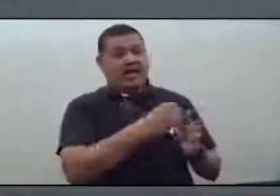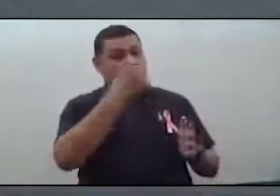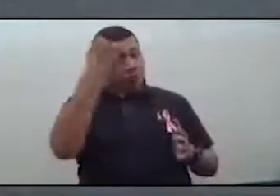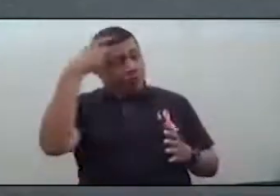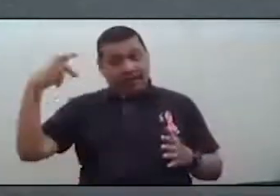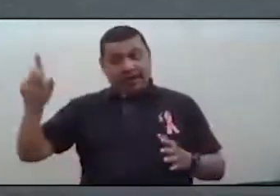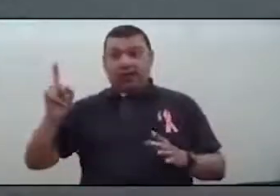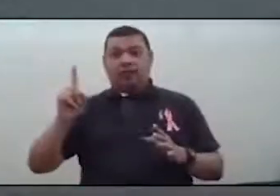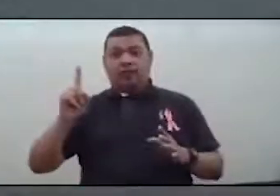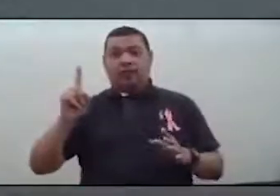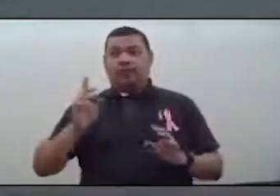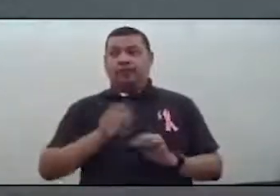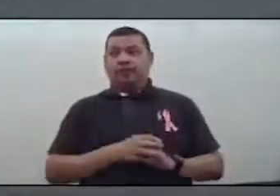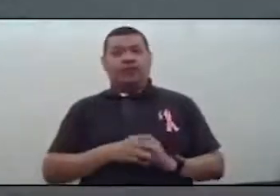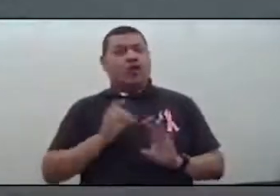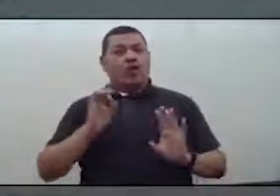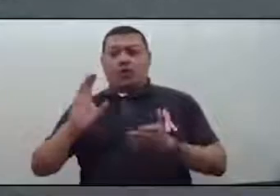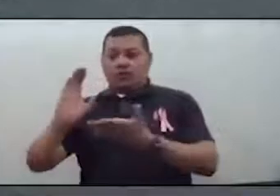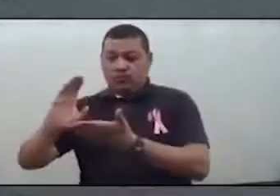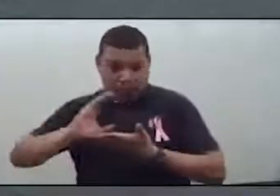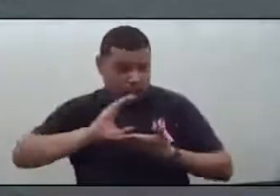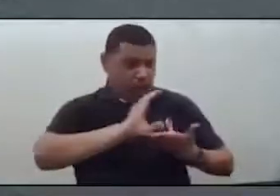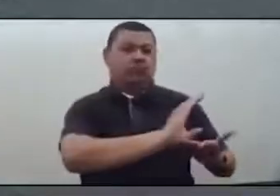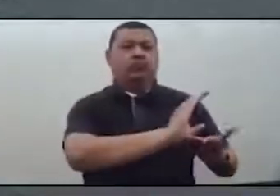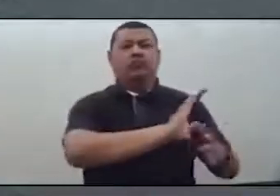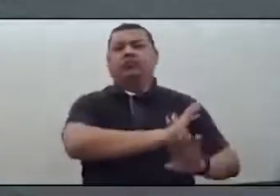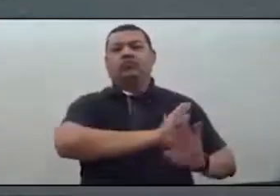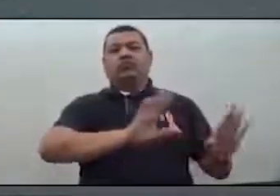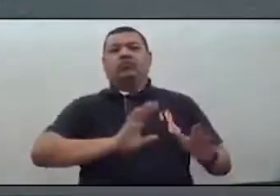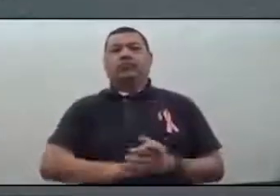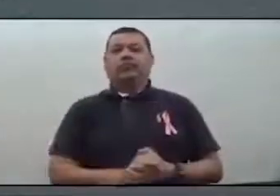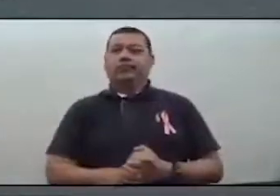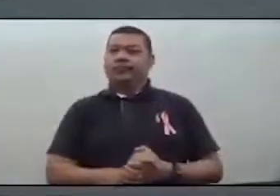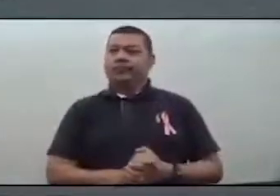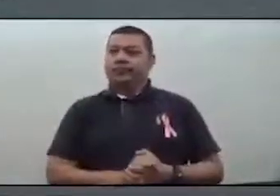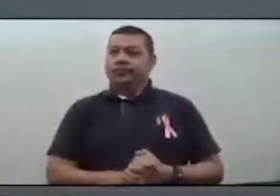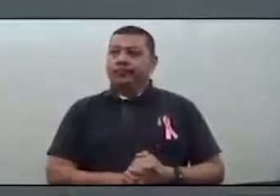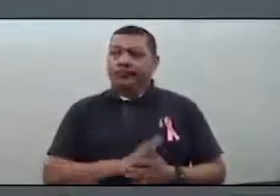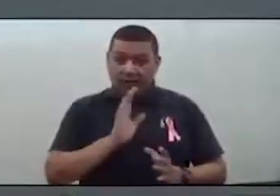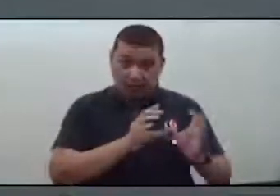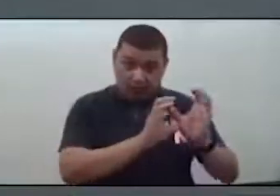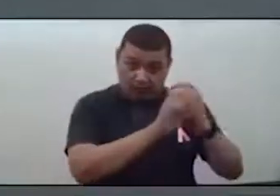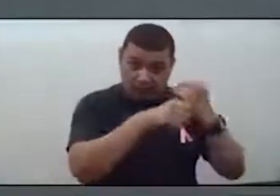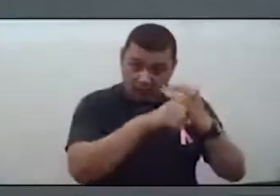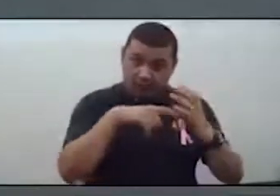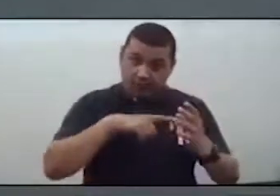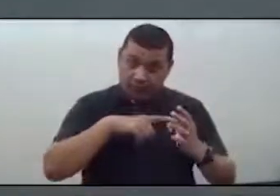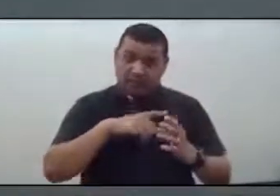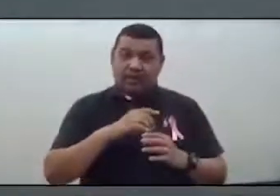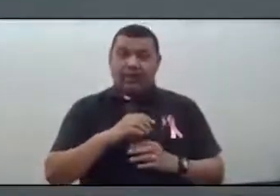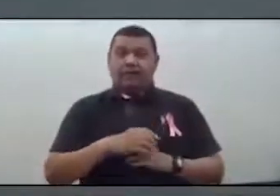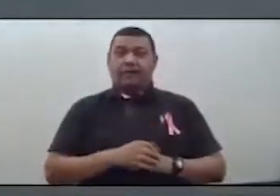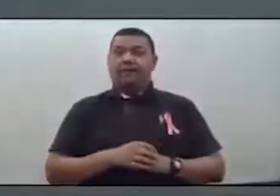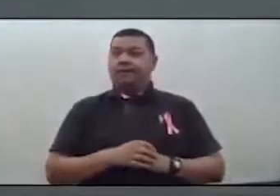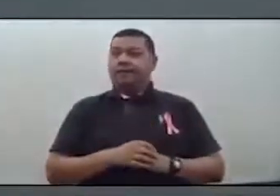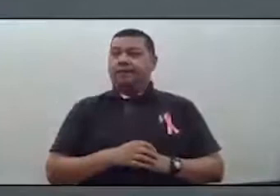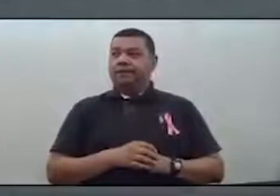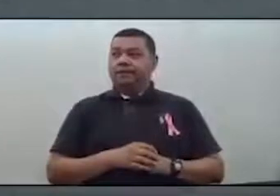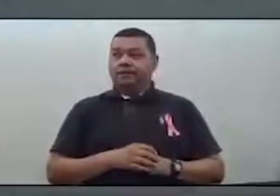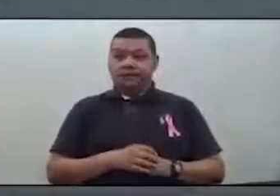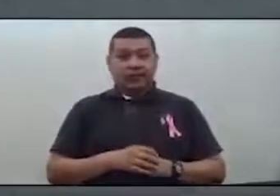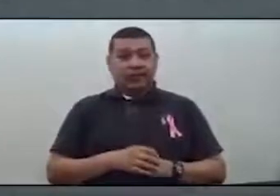Saiu da gestão Glaucione, foi para a gestão Fúria, e ali existe um projeto supervisionado por engenheiros e arquitetos, e